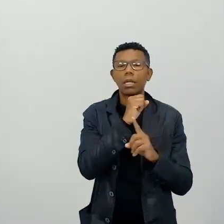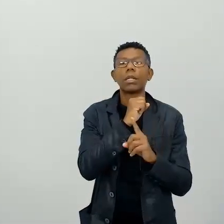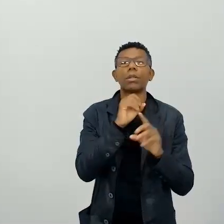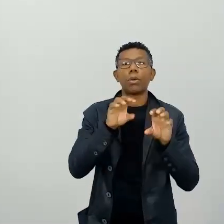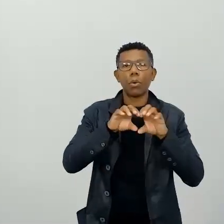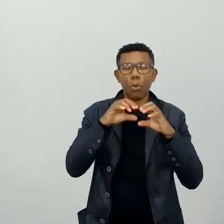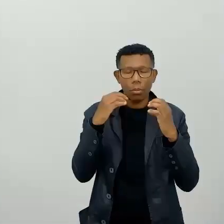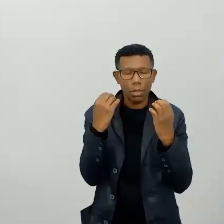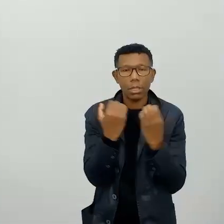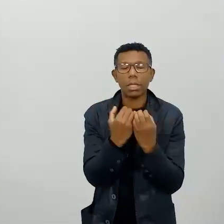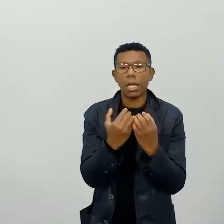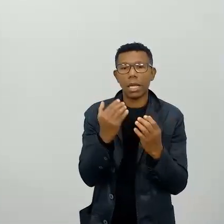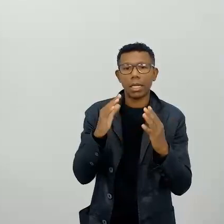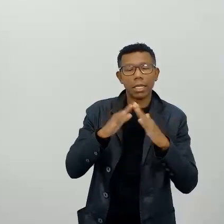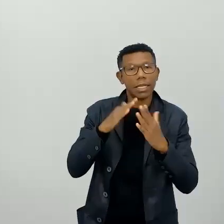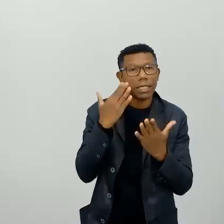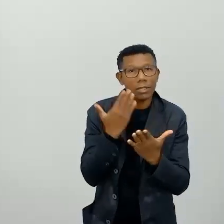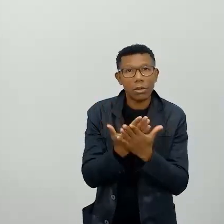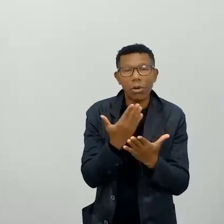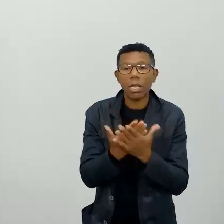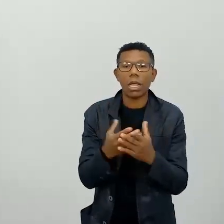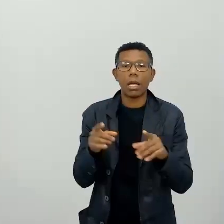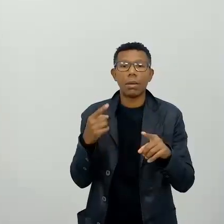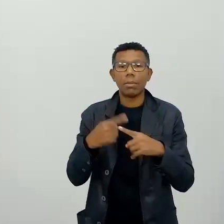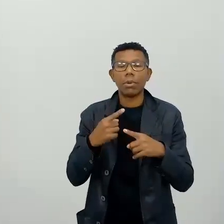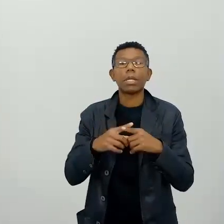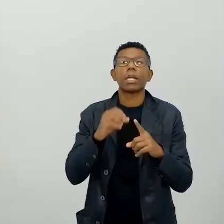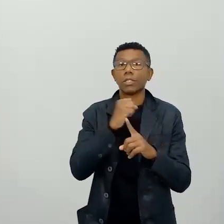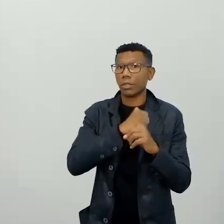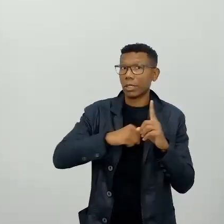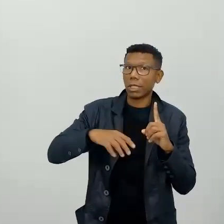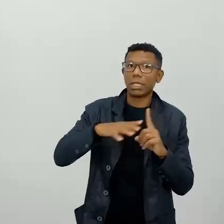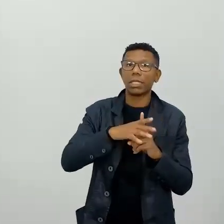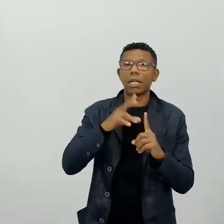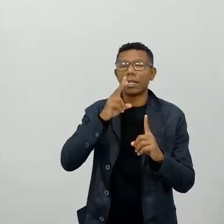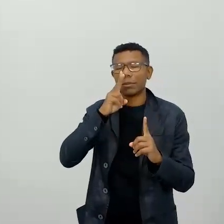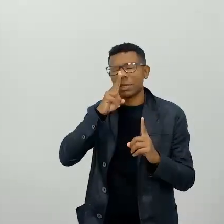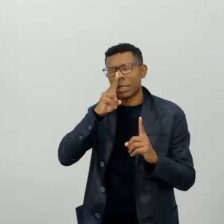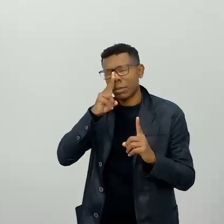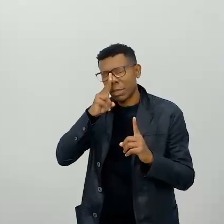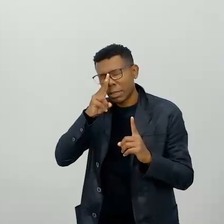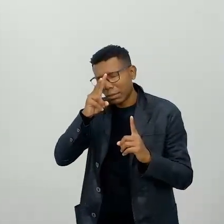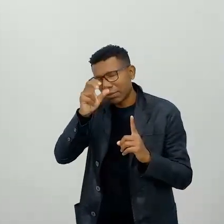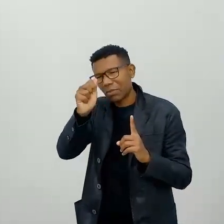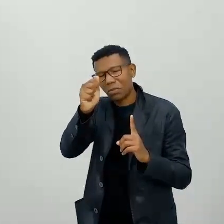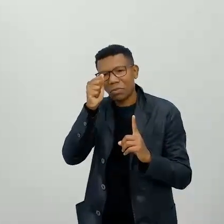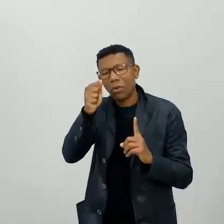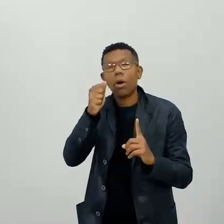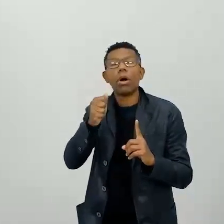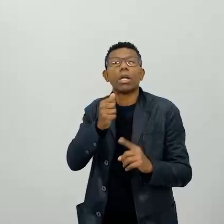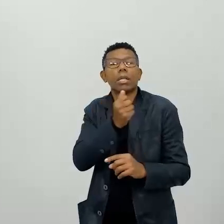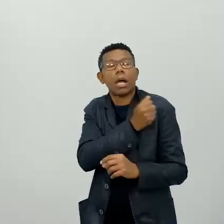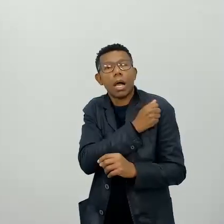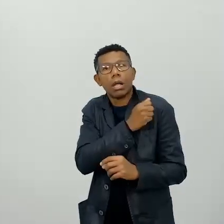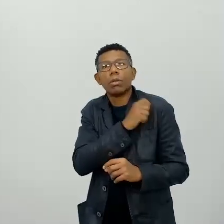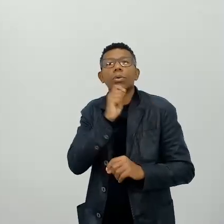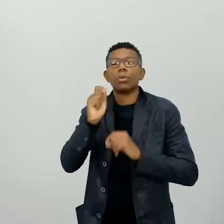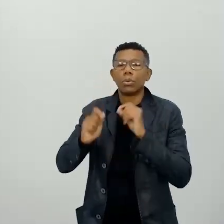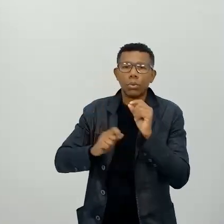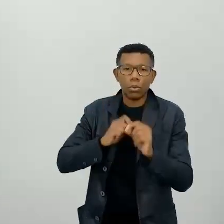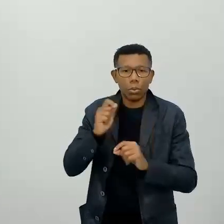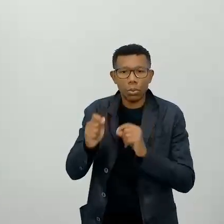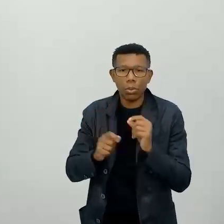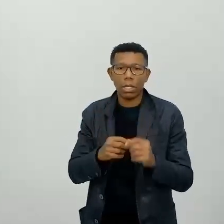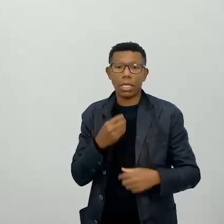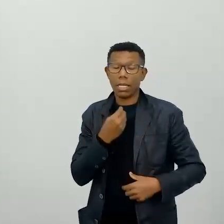enquanto comunidade escolar. Correto. Né, uma representatividade da sociedade muito forte em que o aluno passa o estudante passa uma boa parte